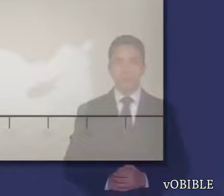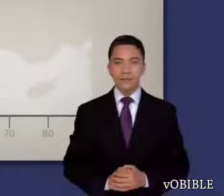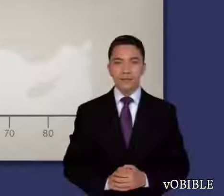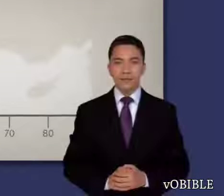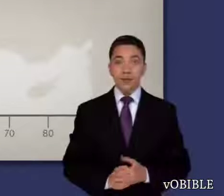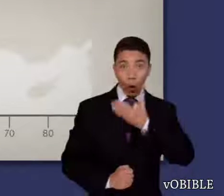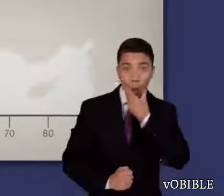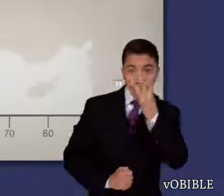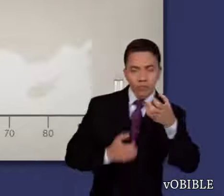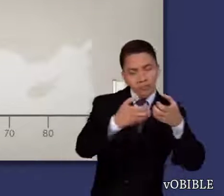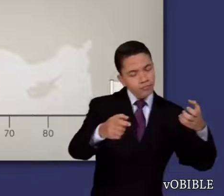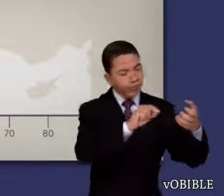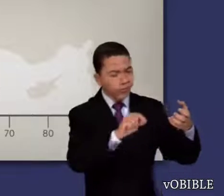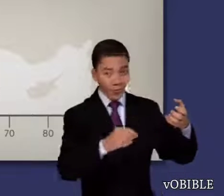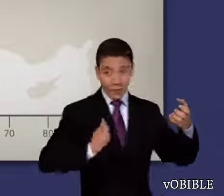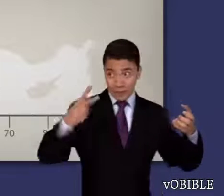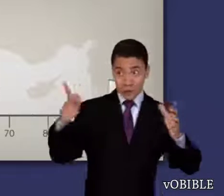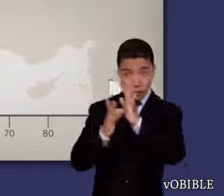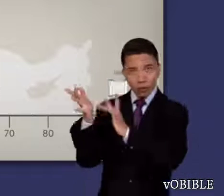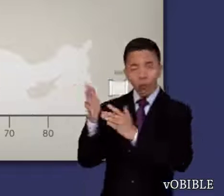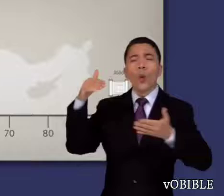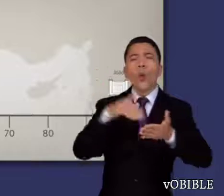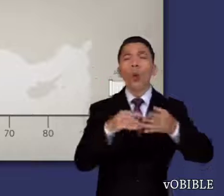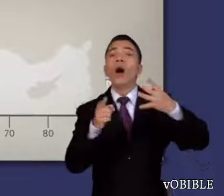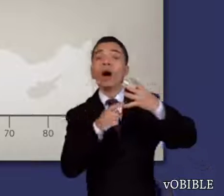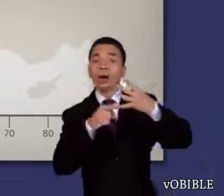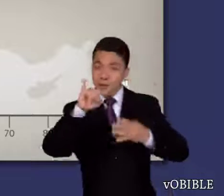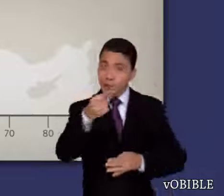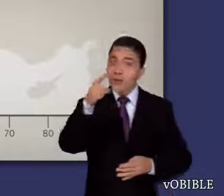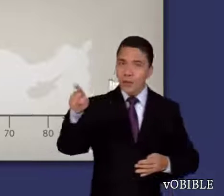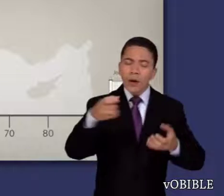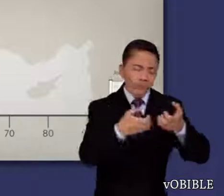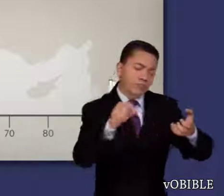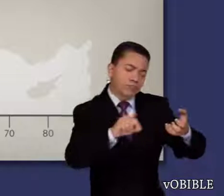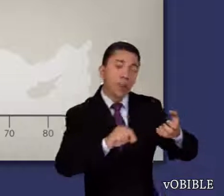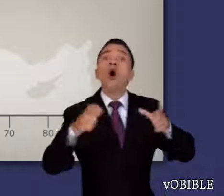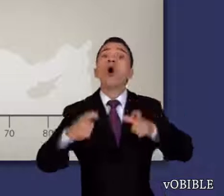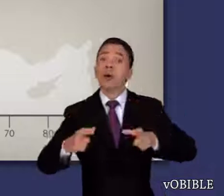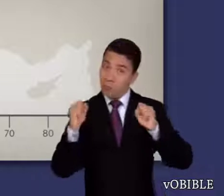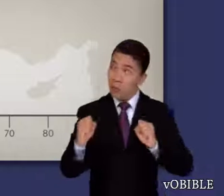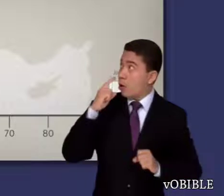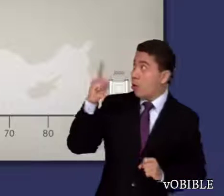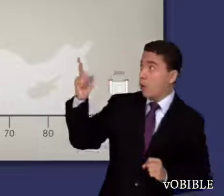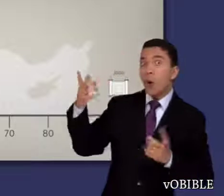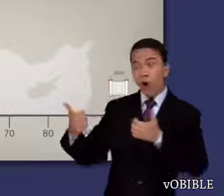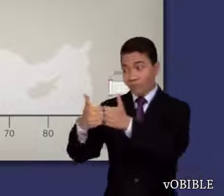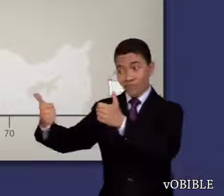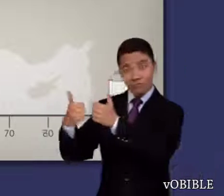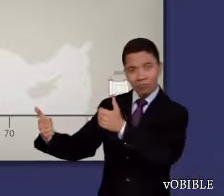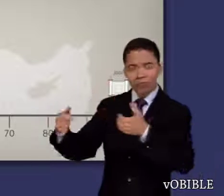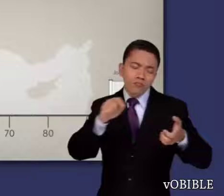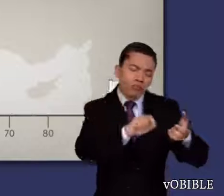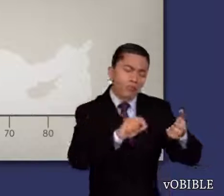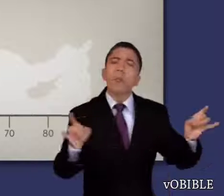João é o último dos 4 evangelhos. Foi escrito por volta do ano 98, em Éfeso ou ali perto,